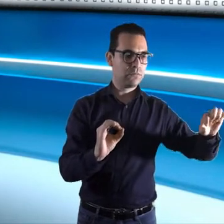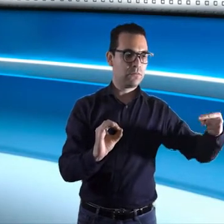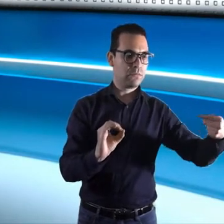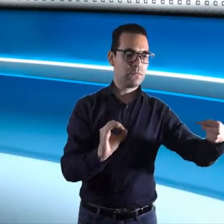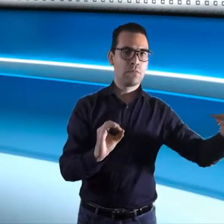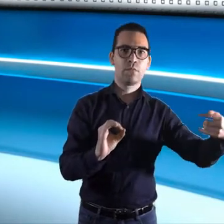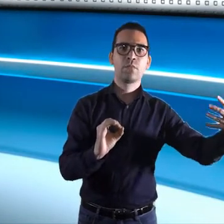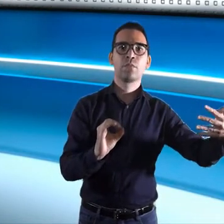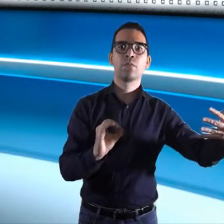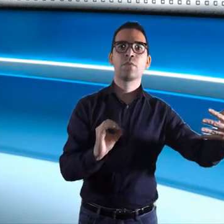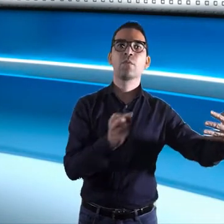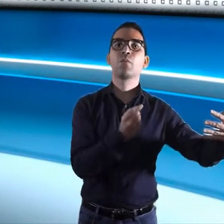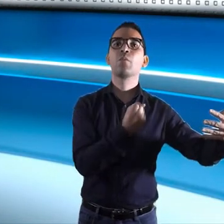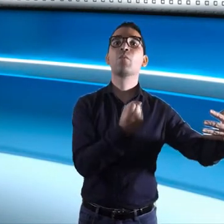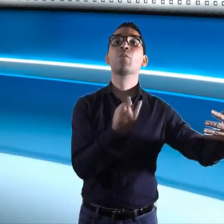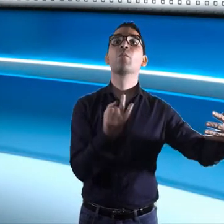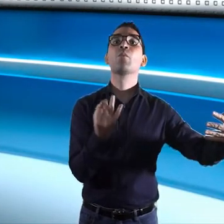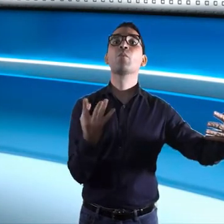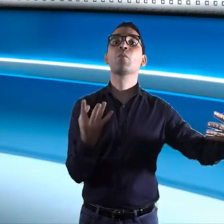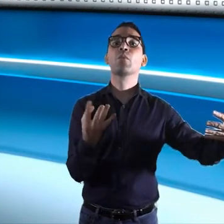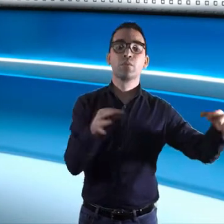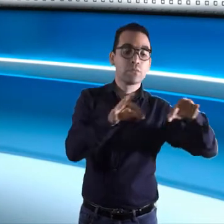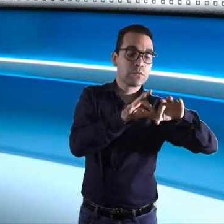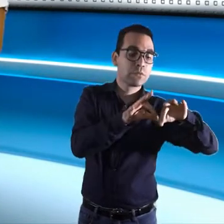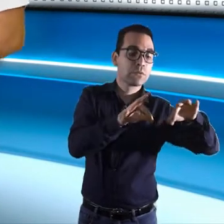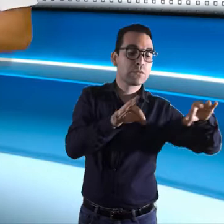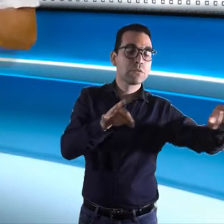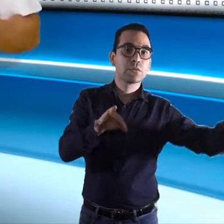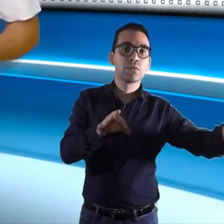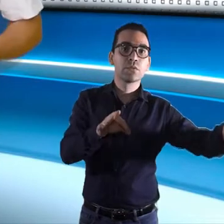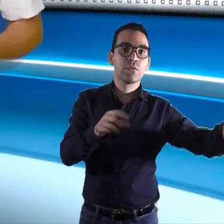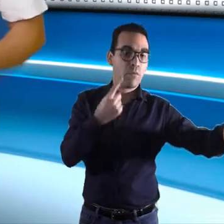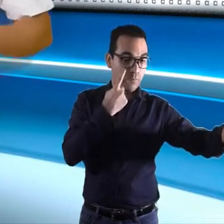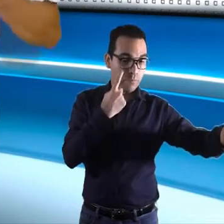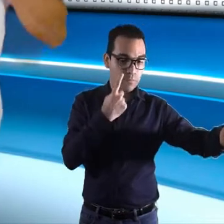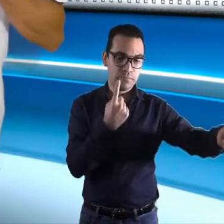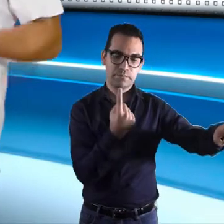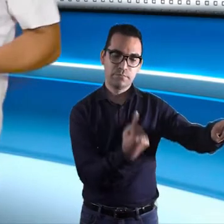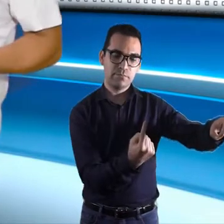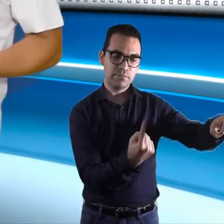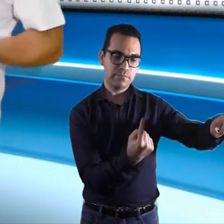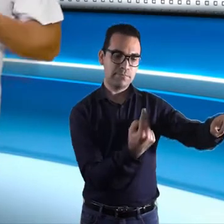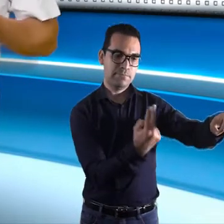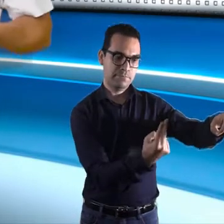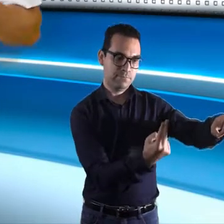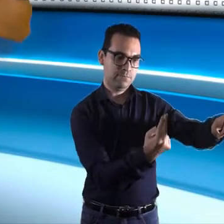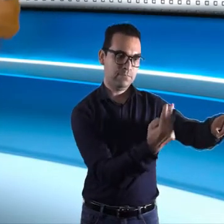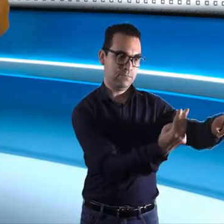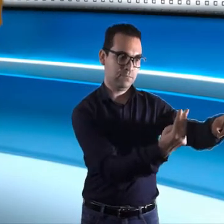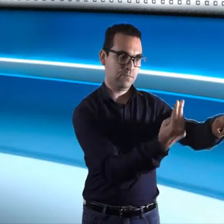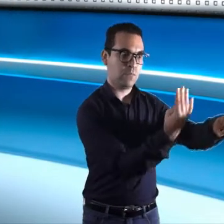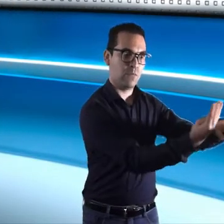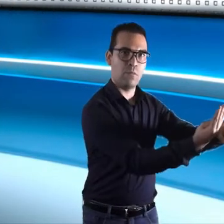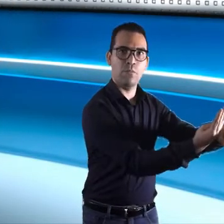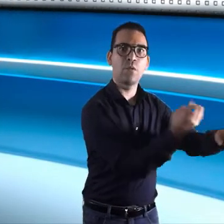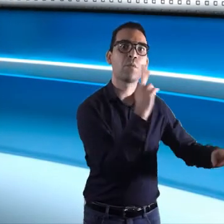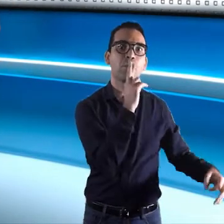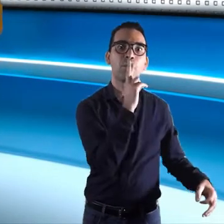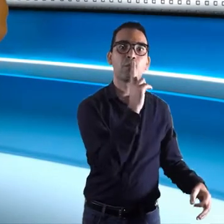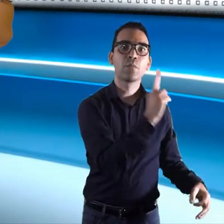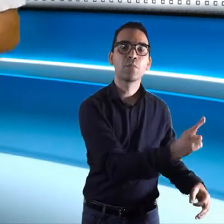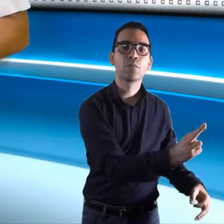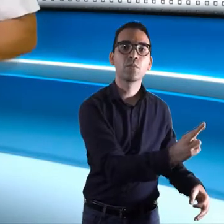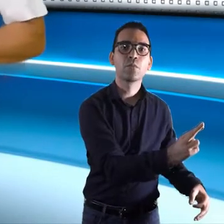eu preciso me deslocar 4 casas. Logo, o módulo ou valor